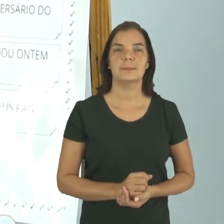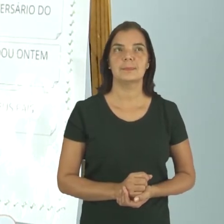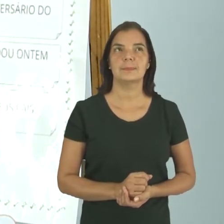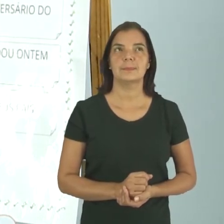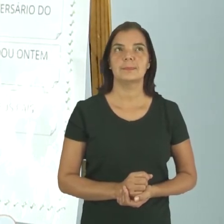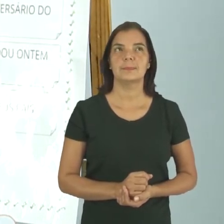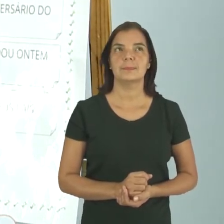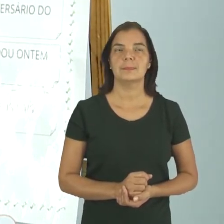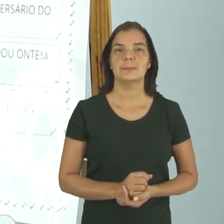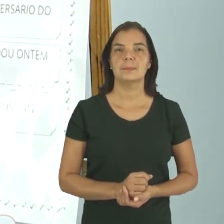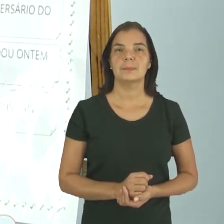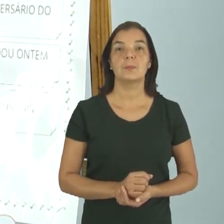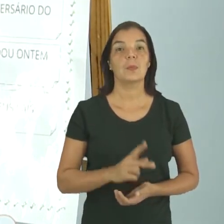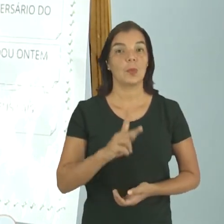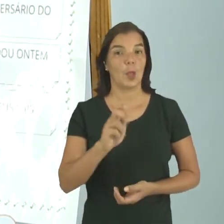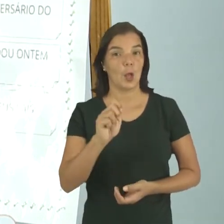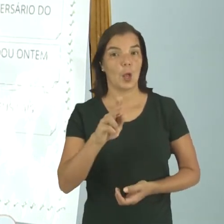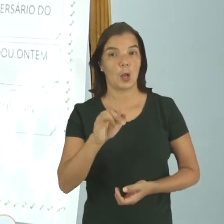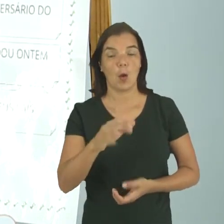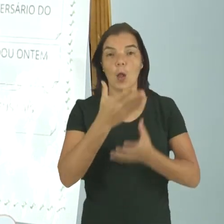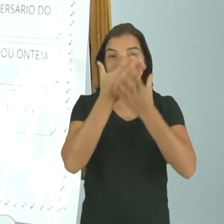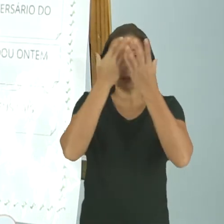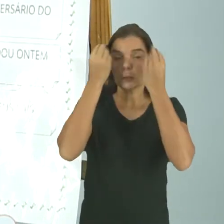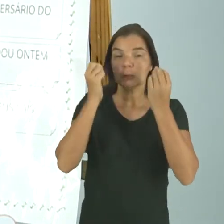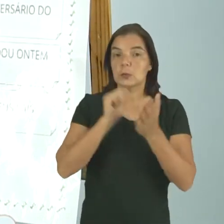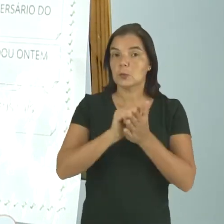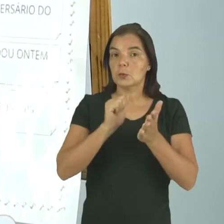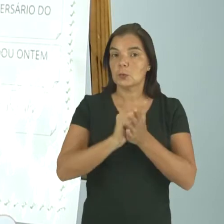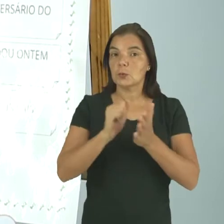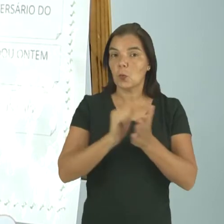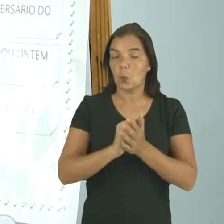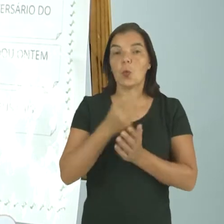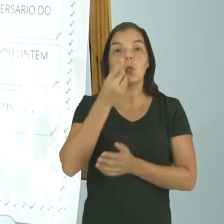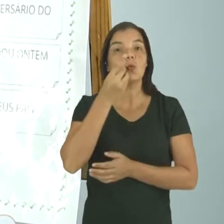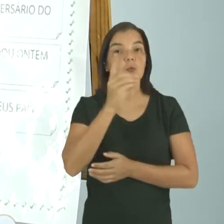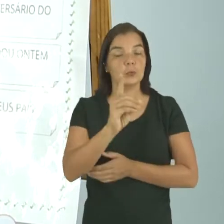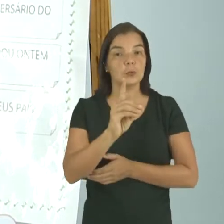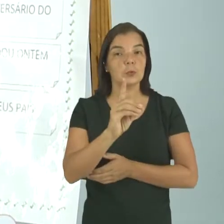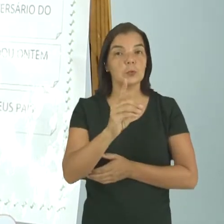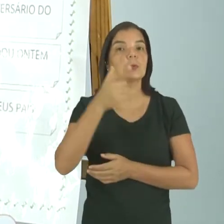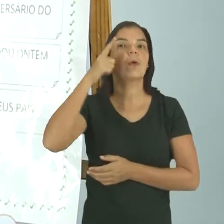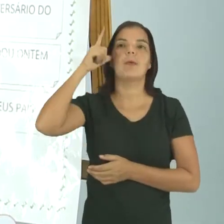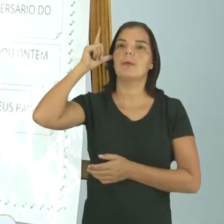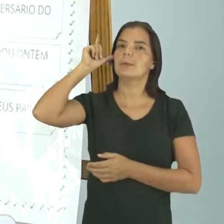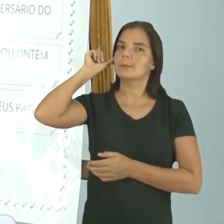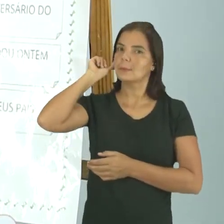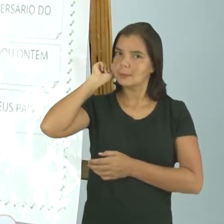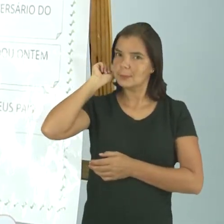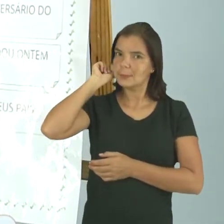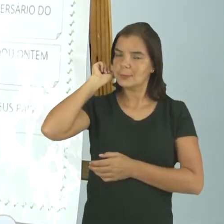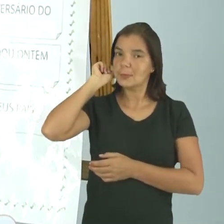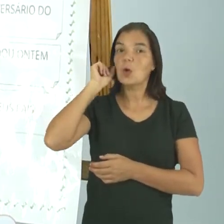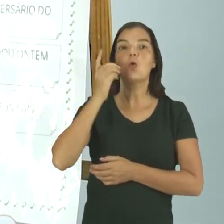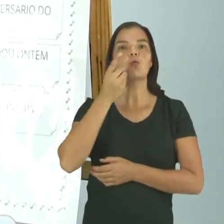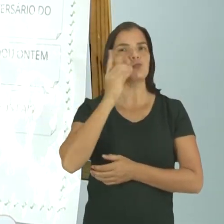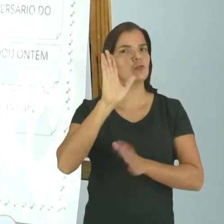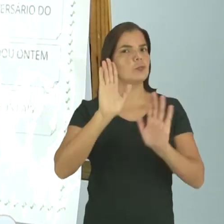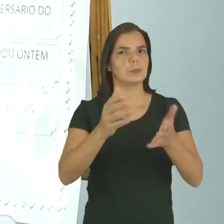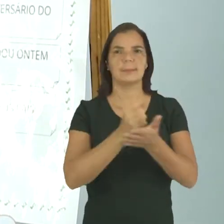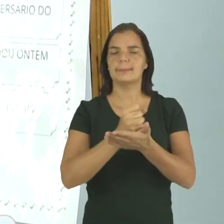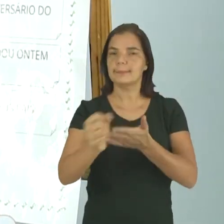Vamos lá? Cauê esqueceu de escrever em seu diário sobre o dia de ontem, o dia que